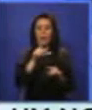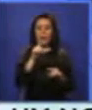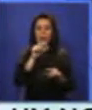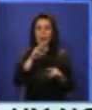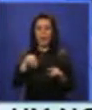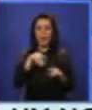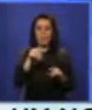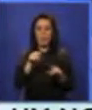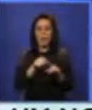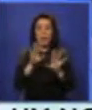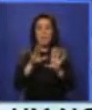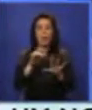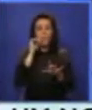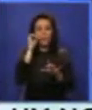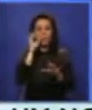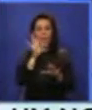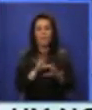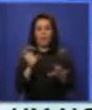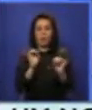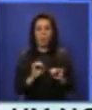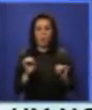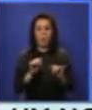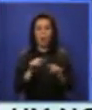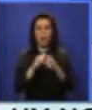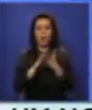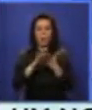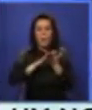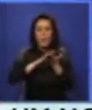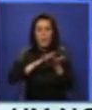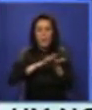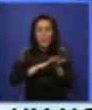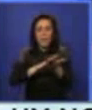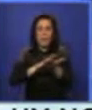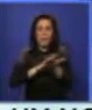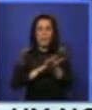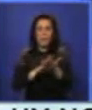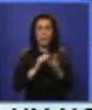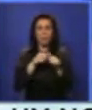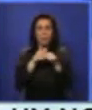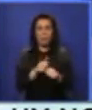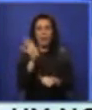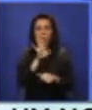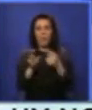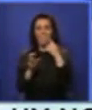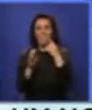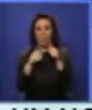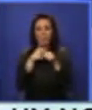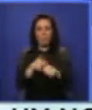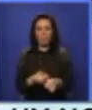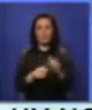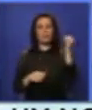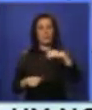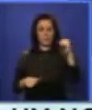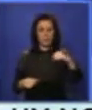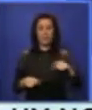é uma lâmina, exatamente, não é? Mas ainda sem forma, só se vê que isto depois é tudo aparado para respeitar o formato do dente.